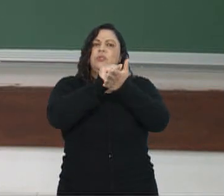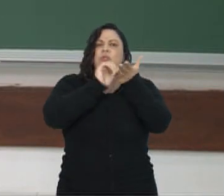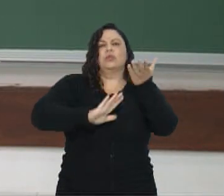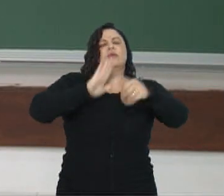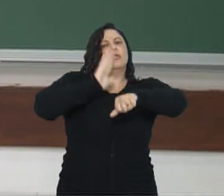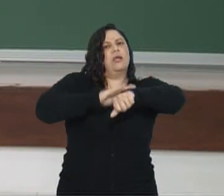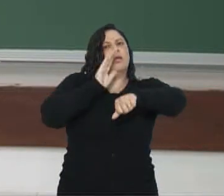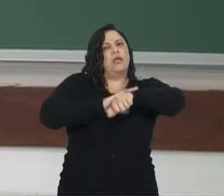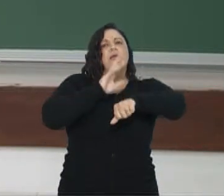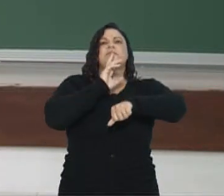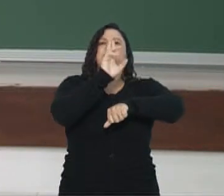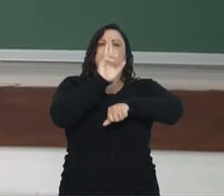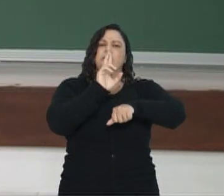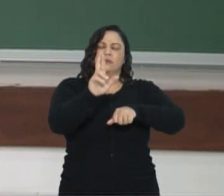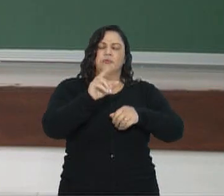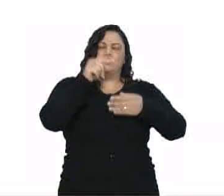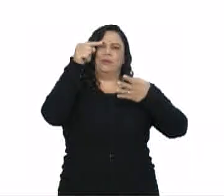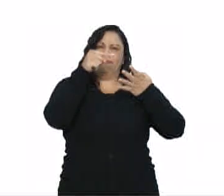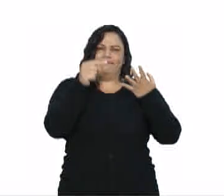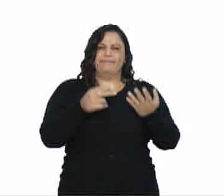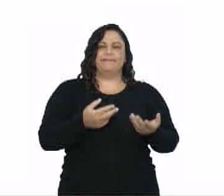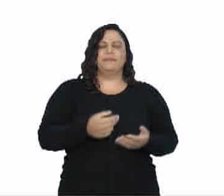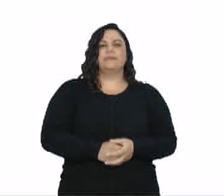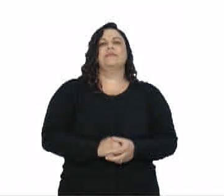volto com a alternativa correta para vocês.